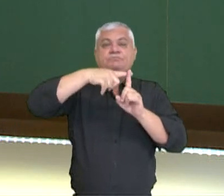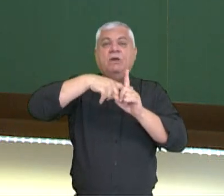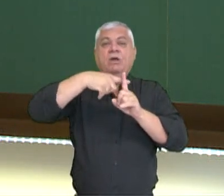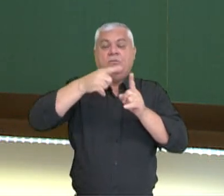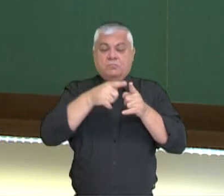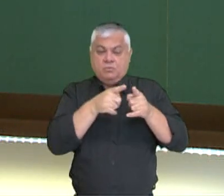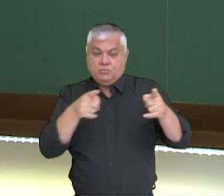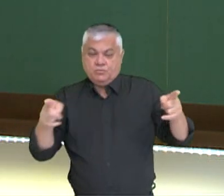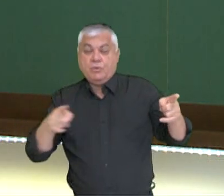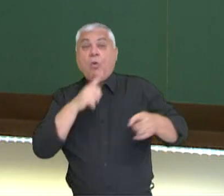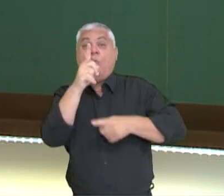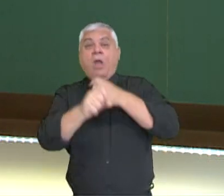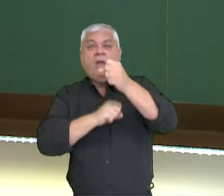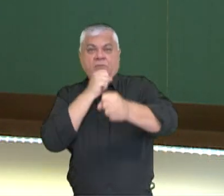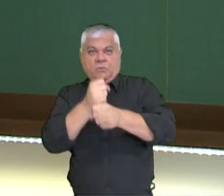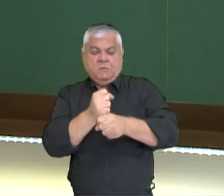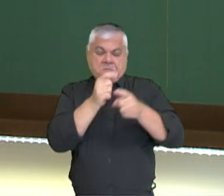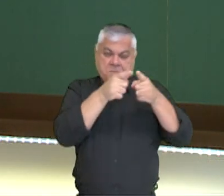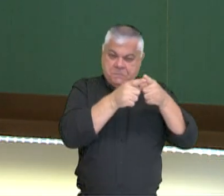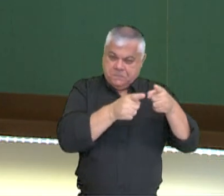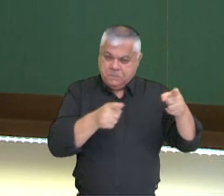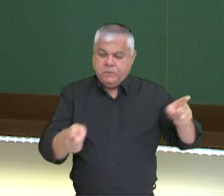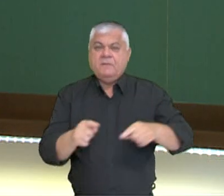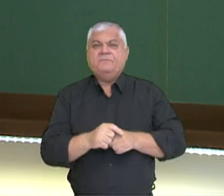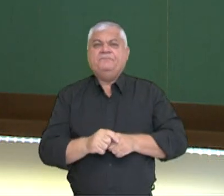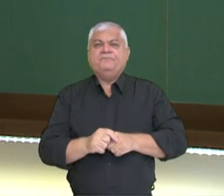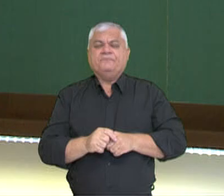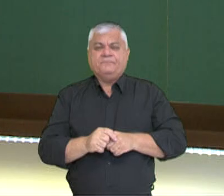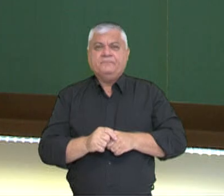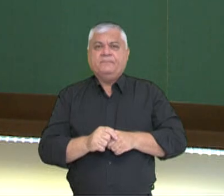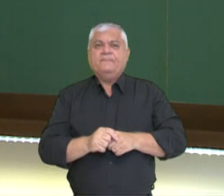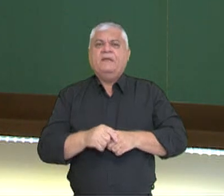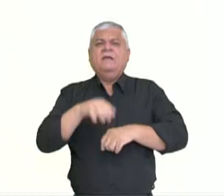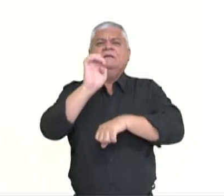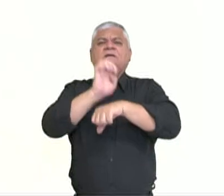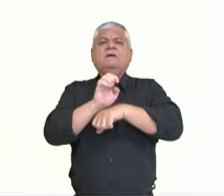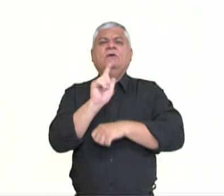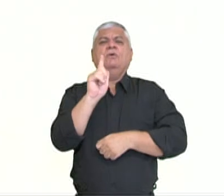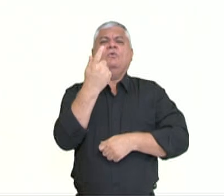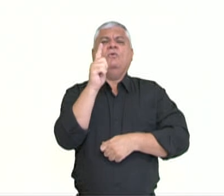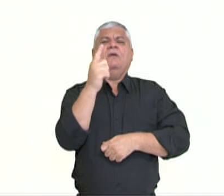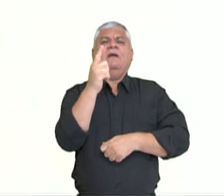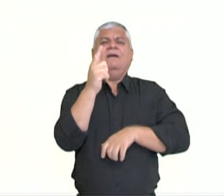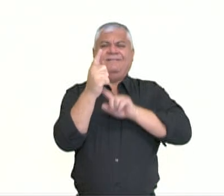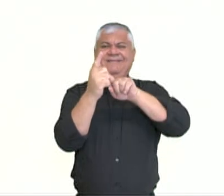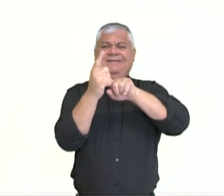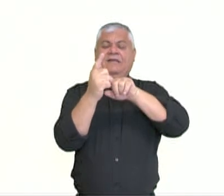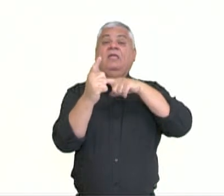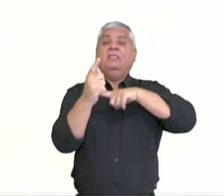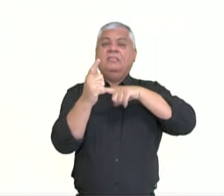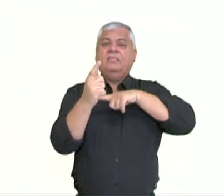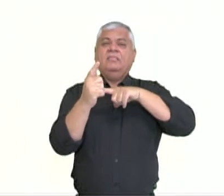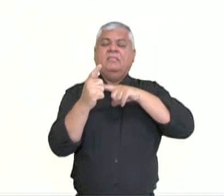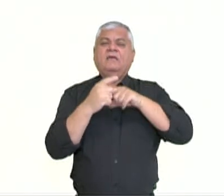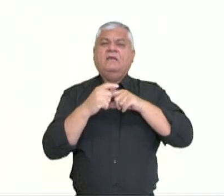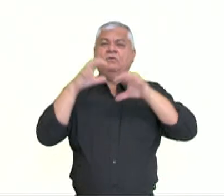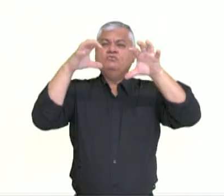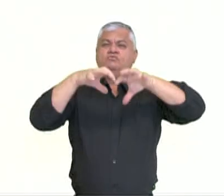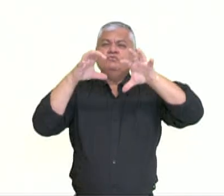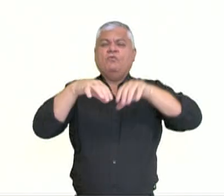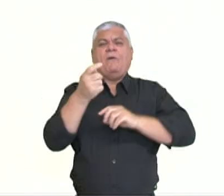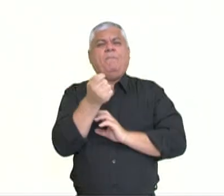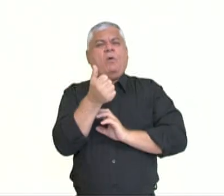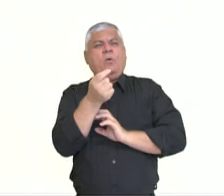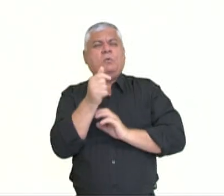numa determinada região. Então, em Goiânia, que é uma área de clima tropical, nós vamos ter período menos chuvoso